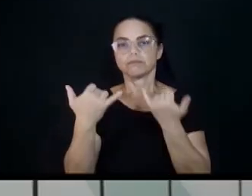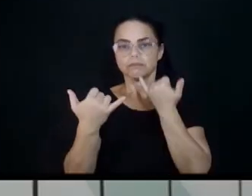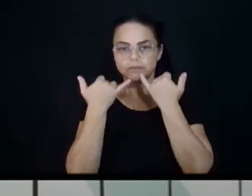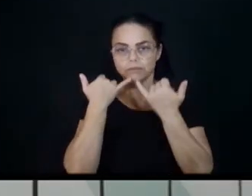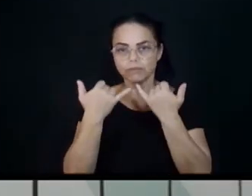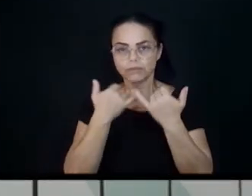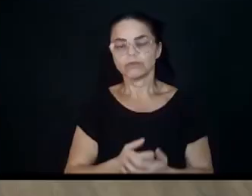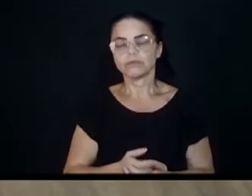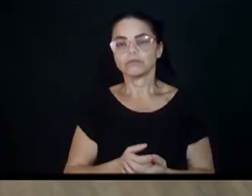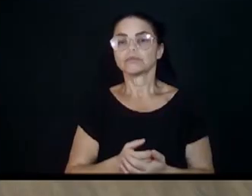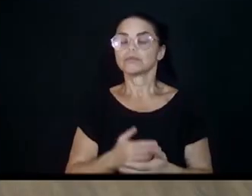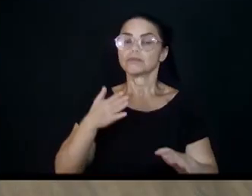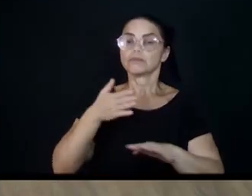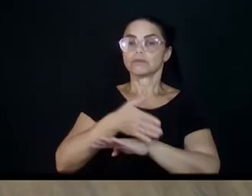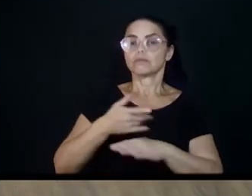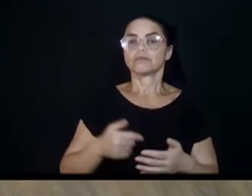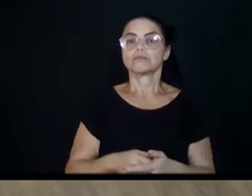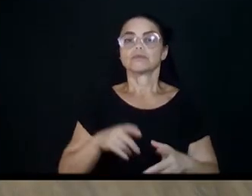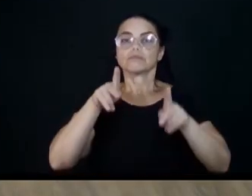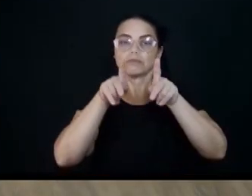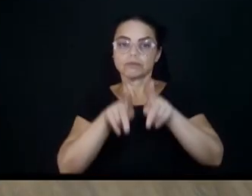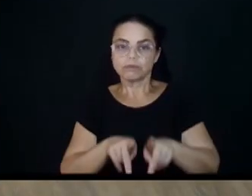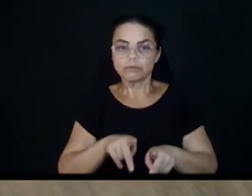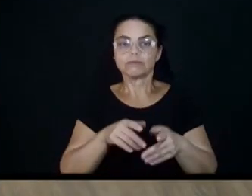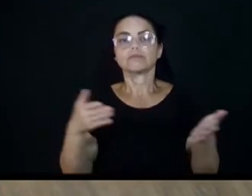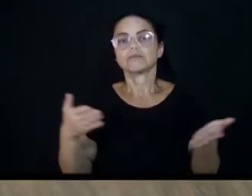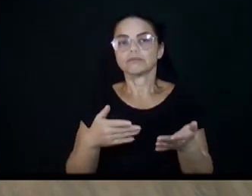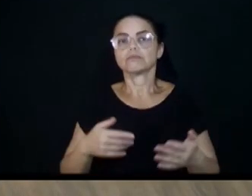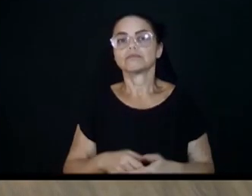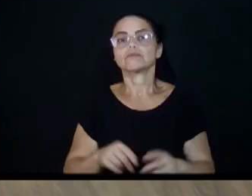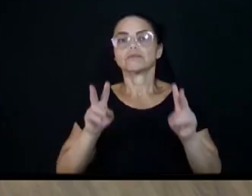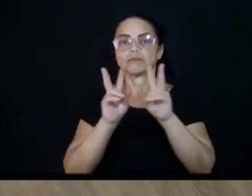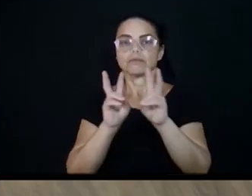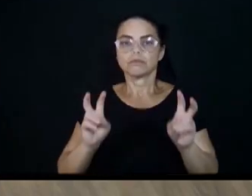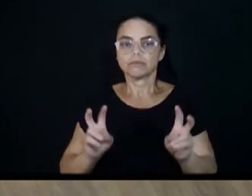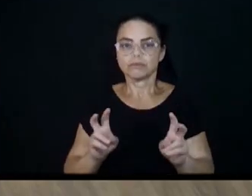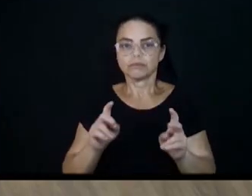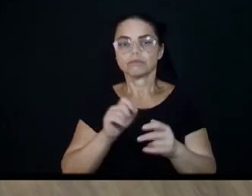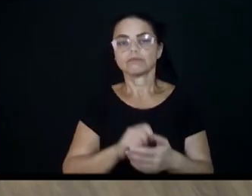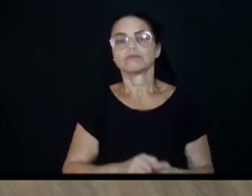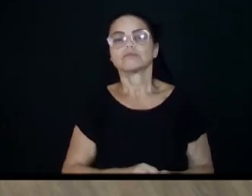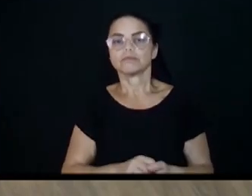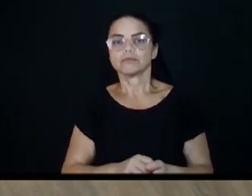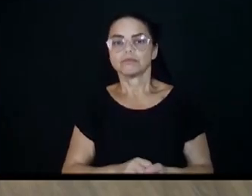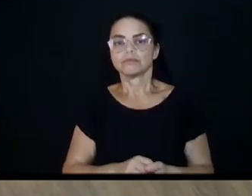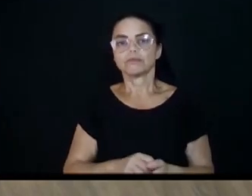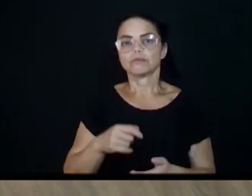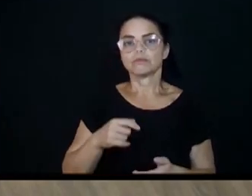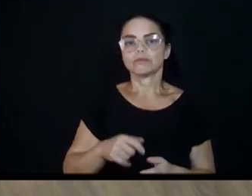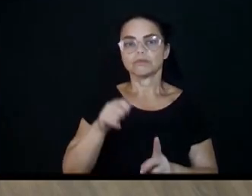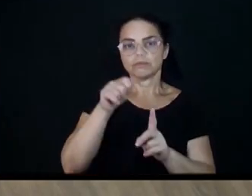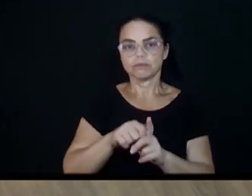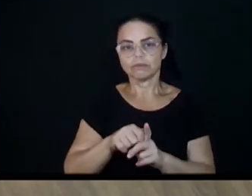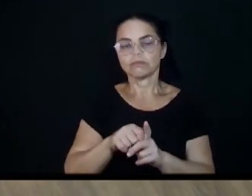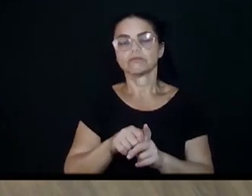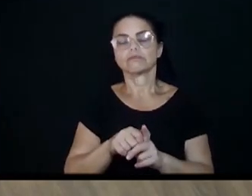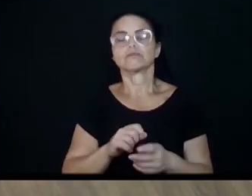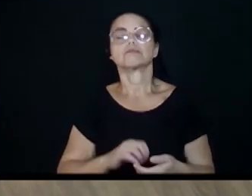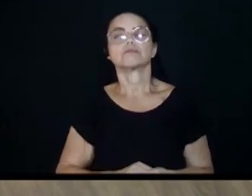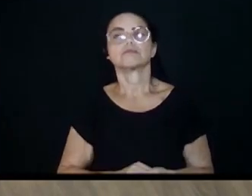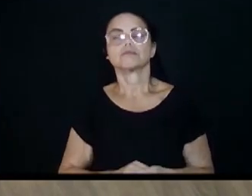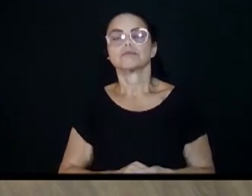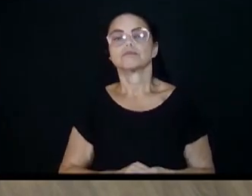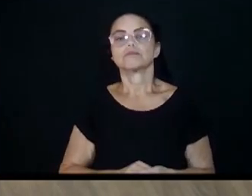aí para a população. Agora a gente fala sobre, né, o mês, né, que a gente vai falar sobre